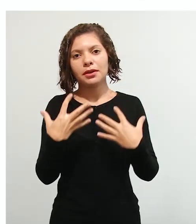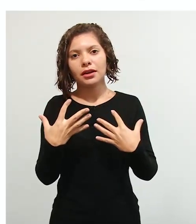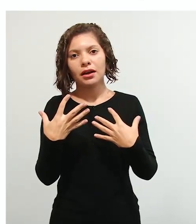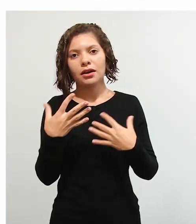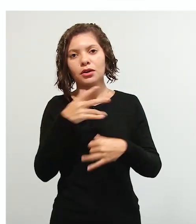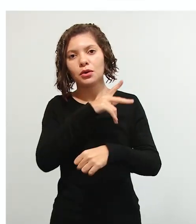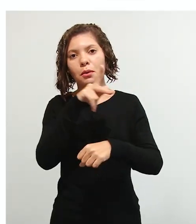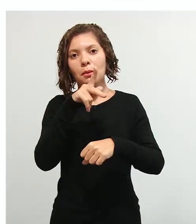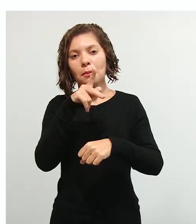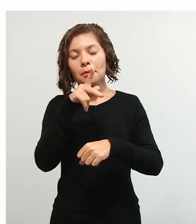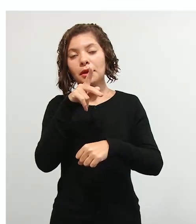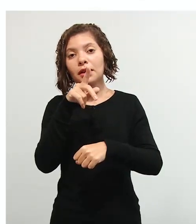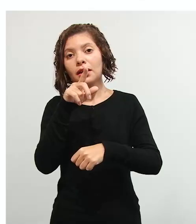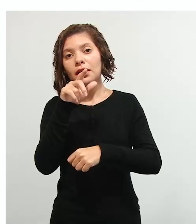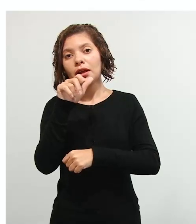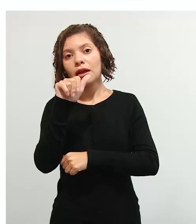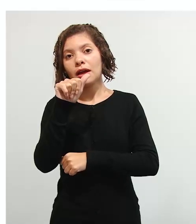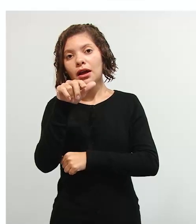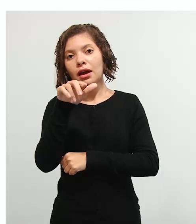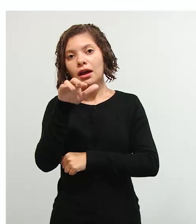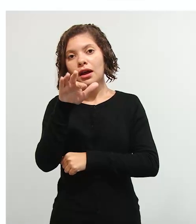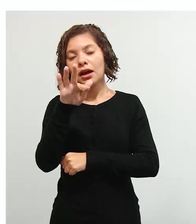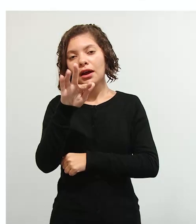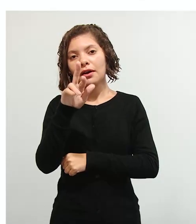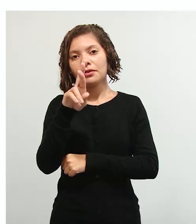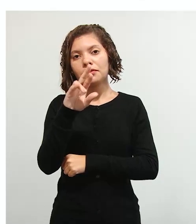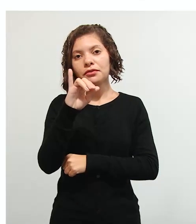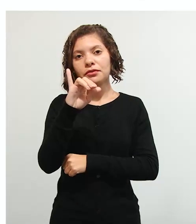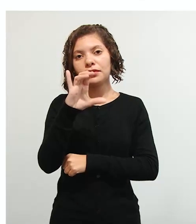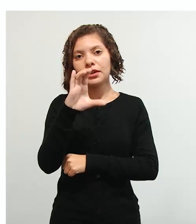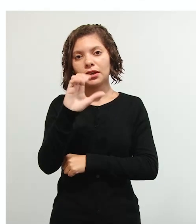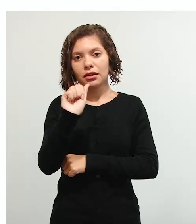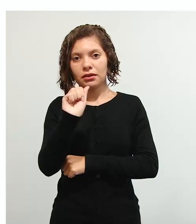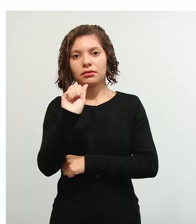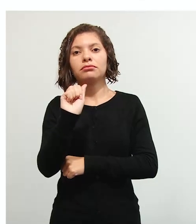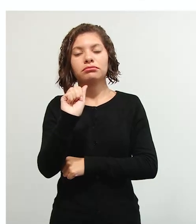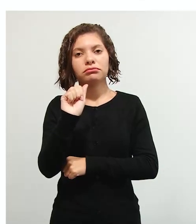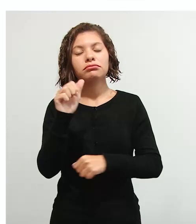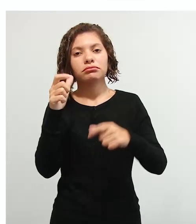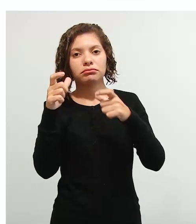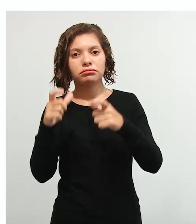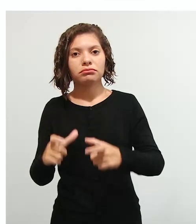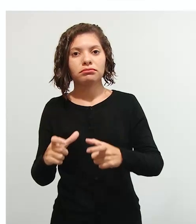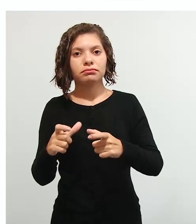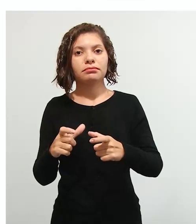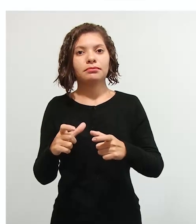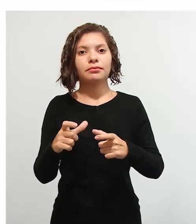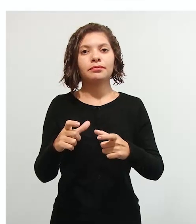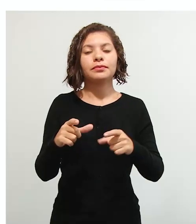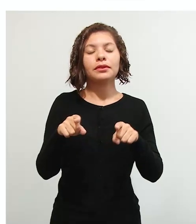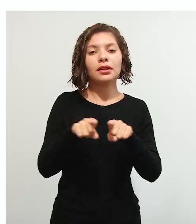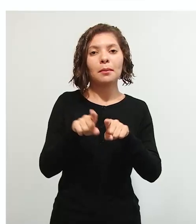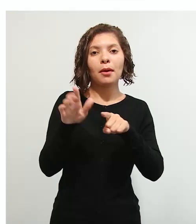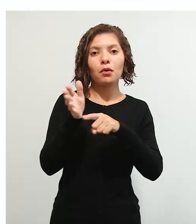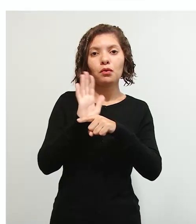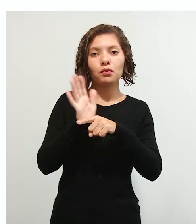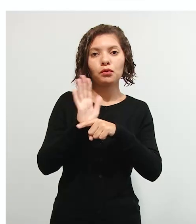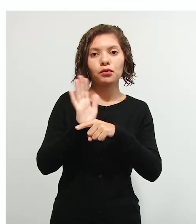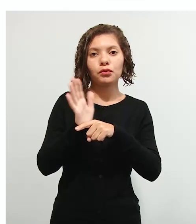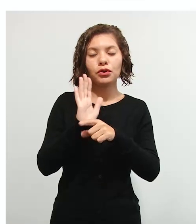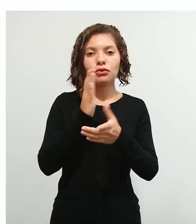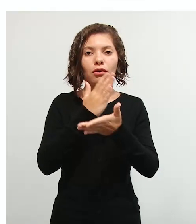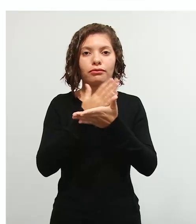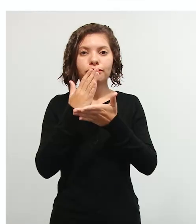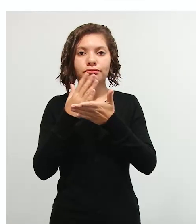que tem história, e a África é um continente, a África não é um país, tá certo? E aqui, por último, aqui, um documentário em 4